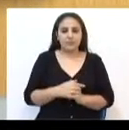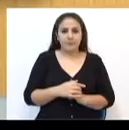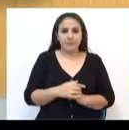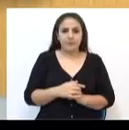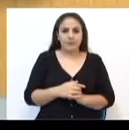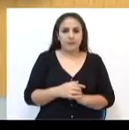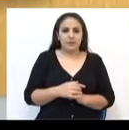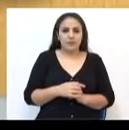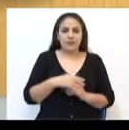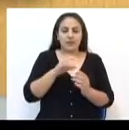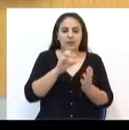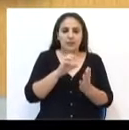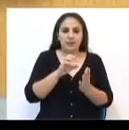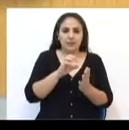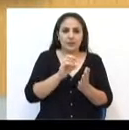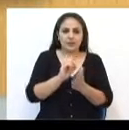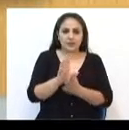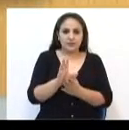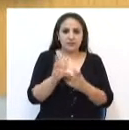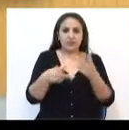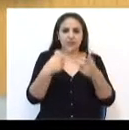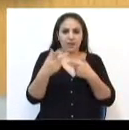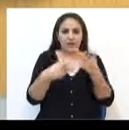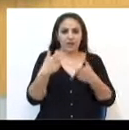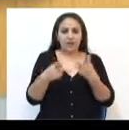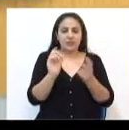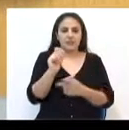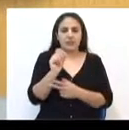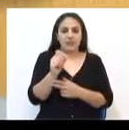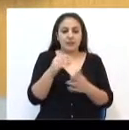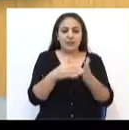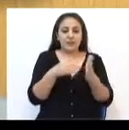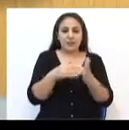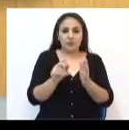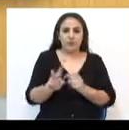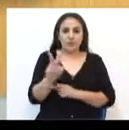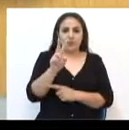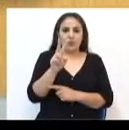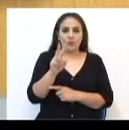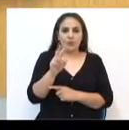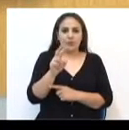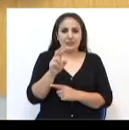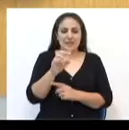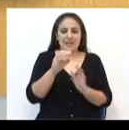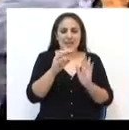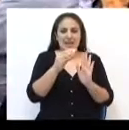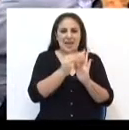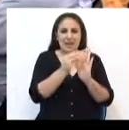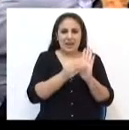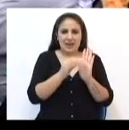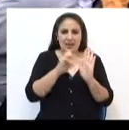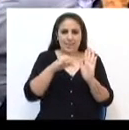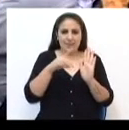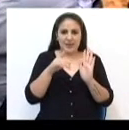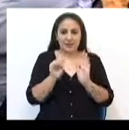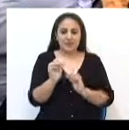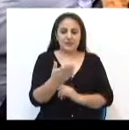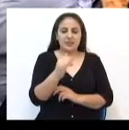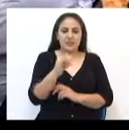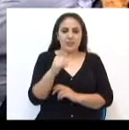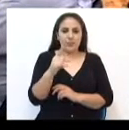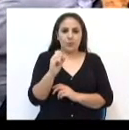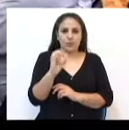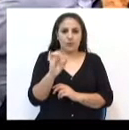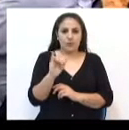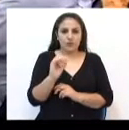2017. Na mensagem retificativa, foi definido o valor das emendas impositivas. Os vereadores